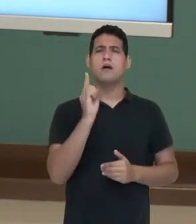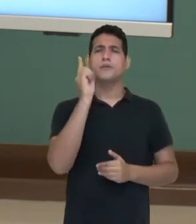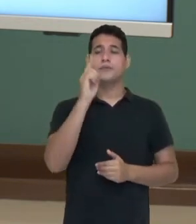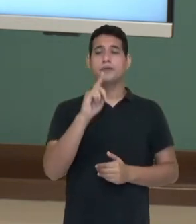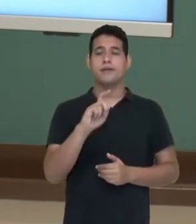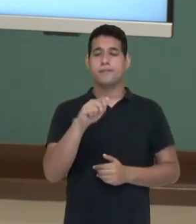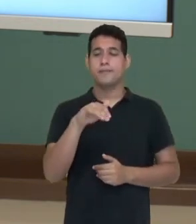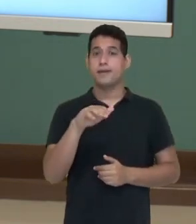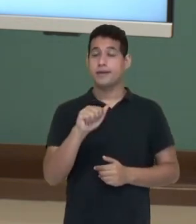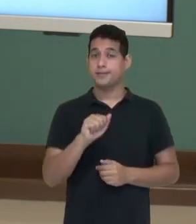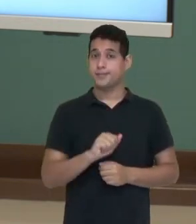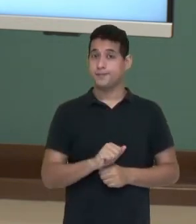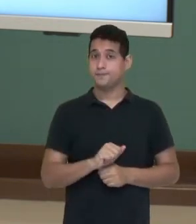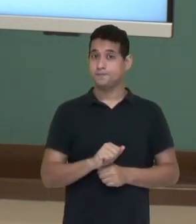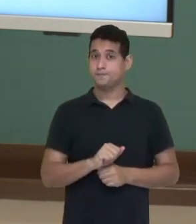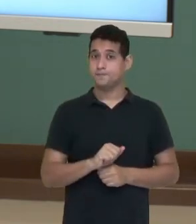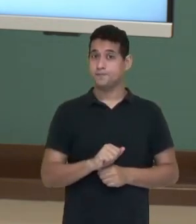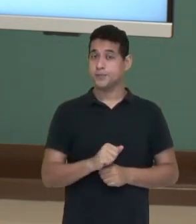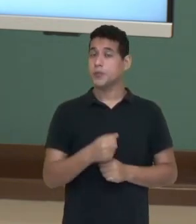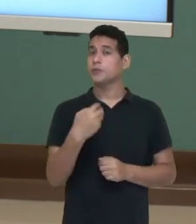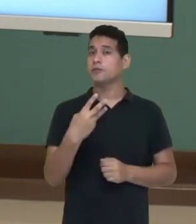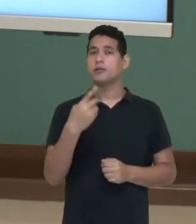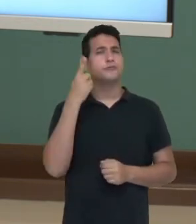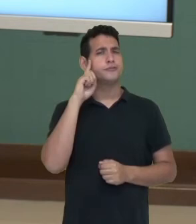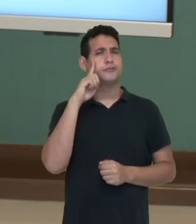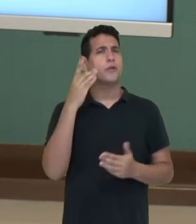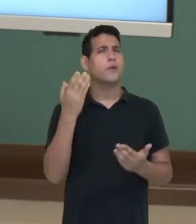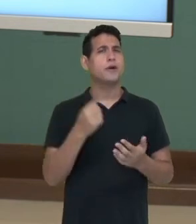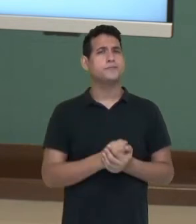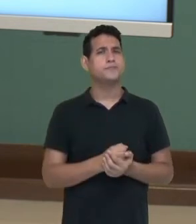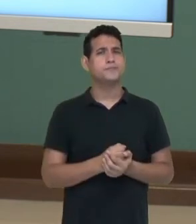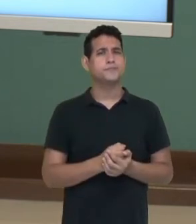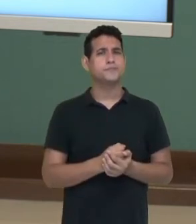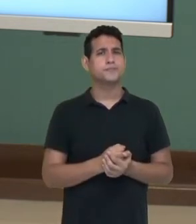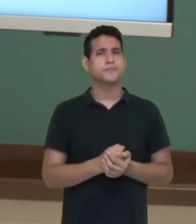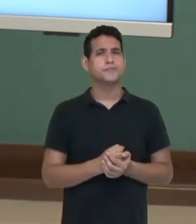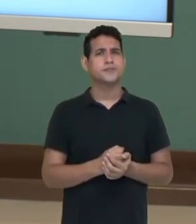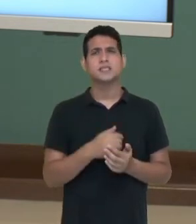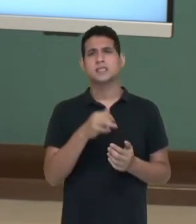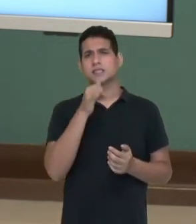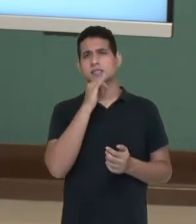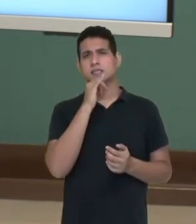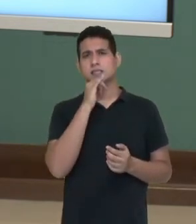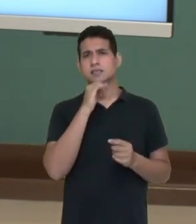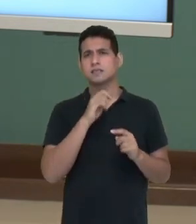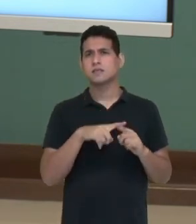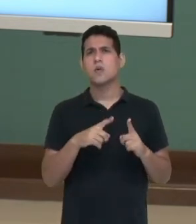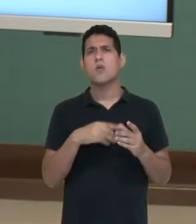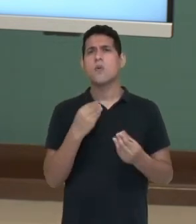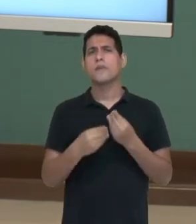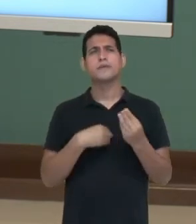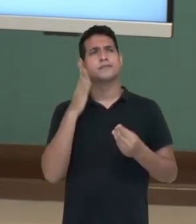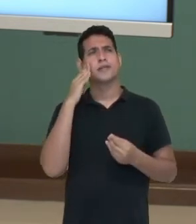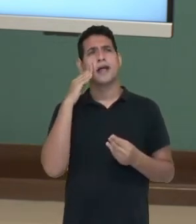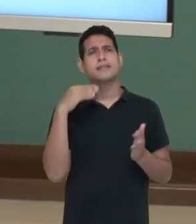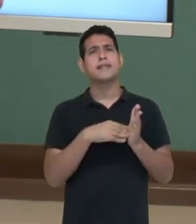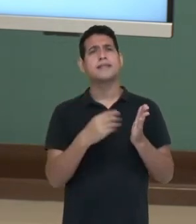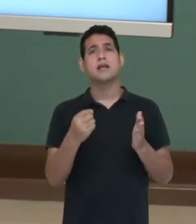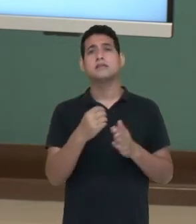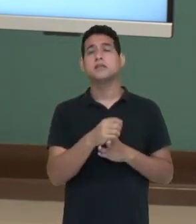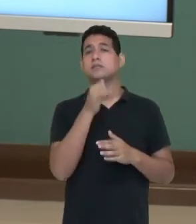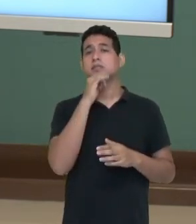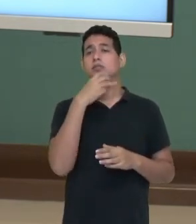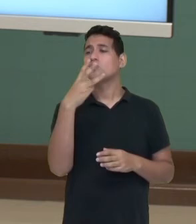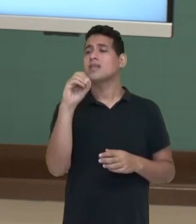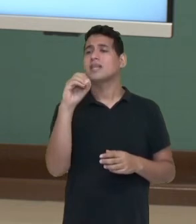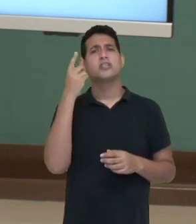planta no 30º dia? Como que eu faço para descobrir se o meu gráfico vai só até 10? E eu quero saber lá no